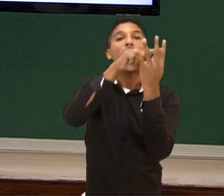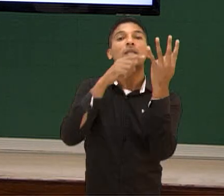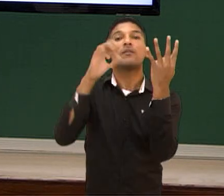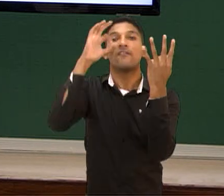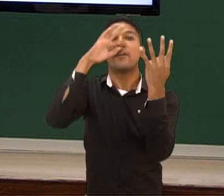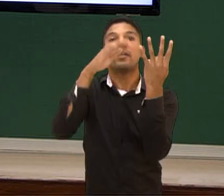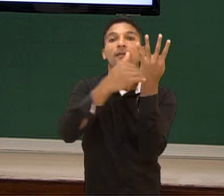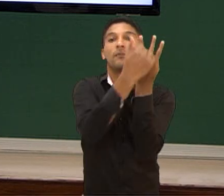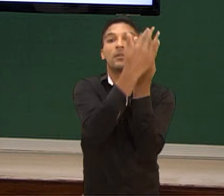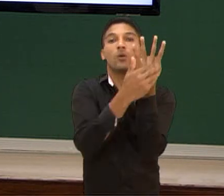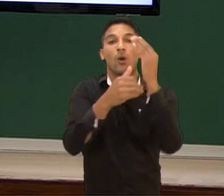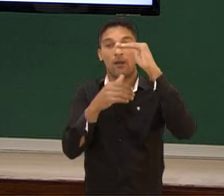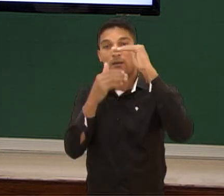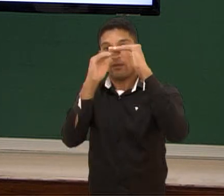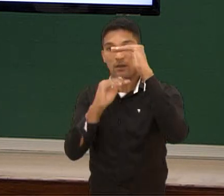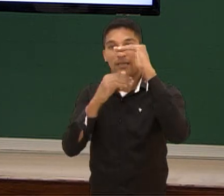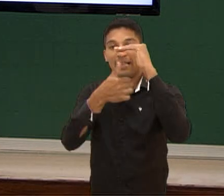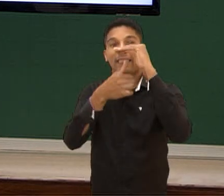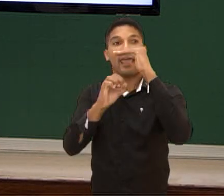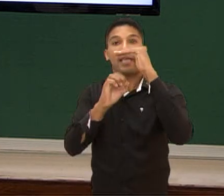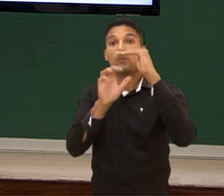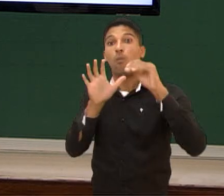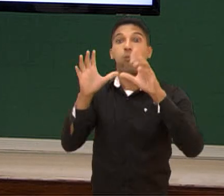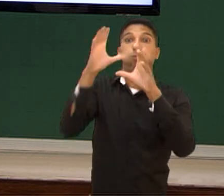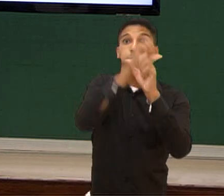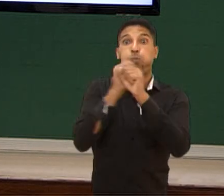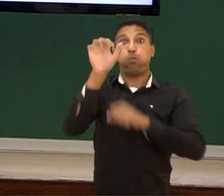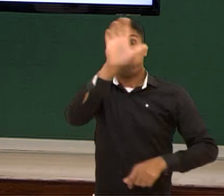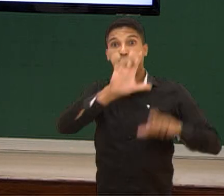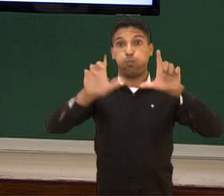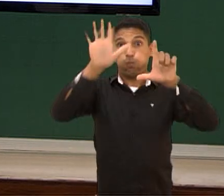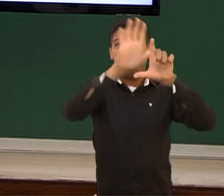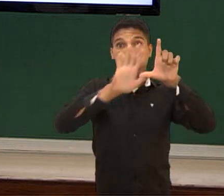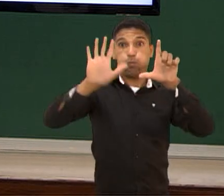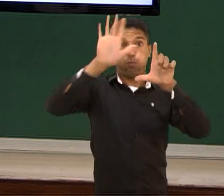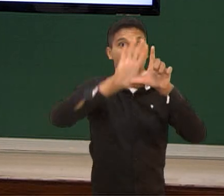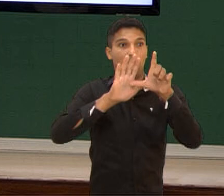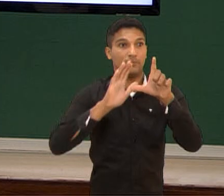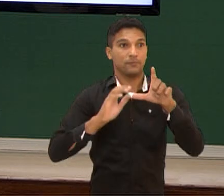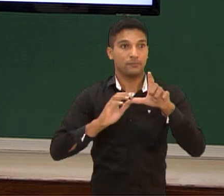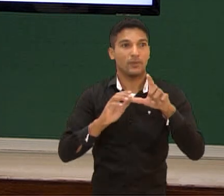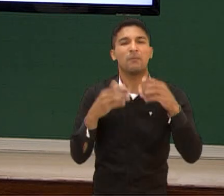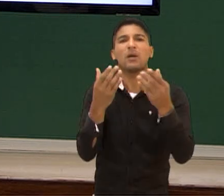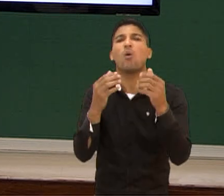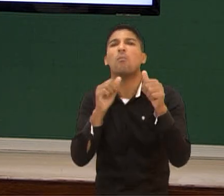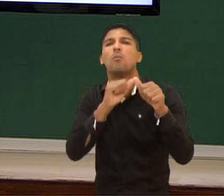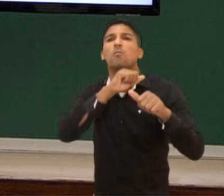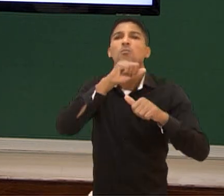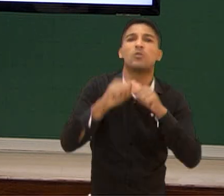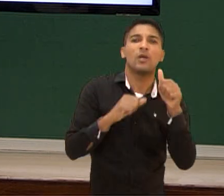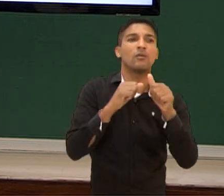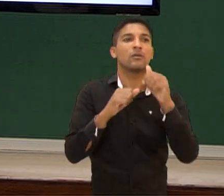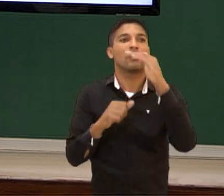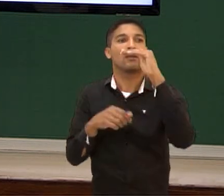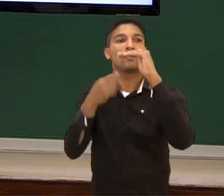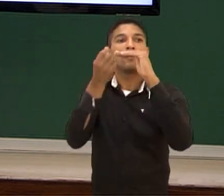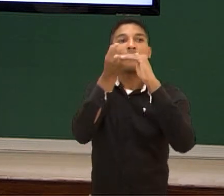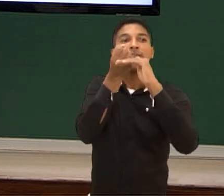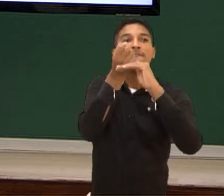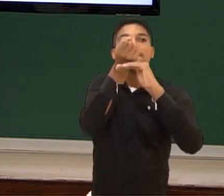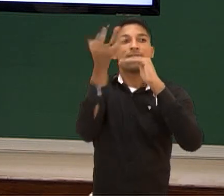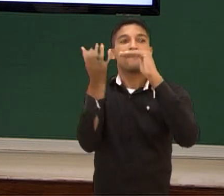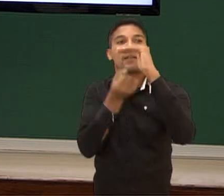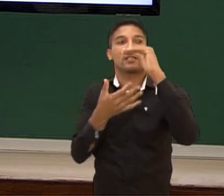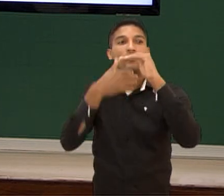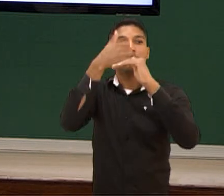número decimal? Como que eu transformo uma fração decimal em um número decimal? Tem uma coisa bem legal de vocês